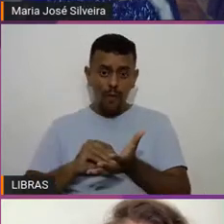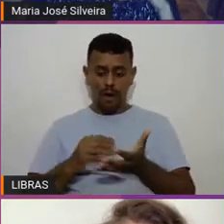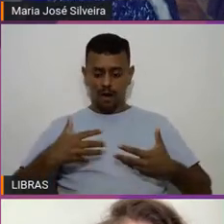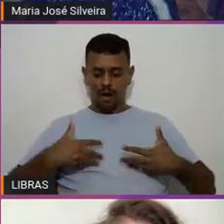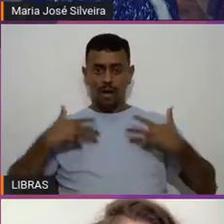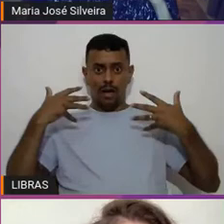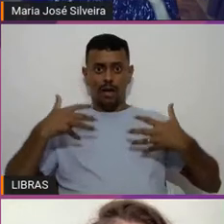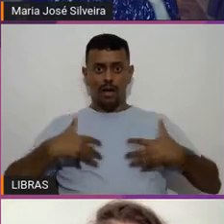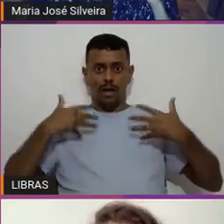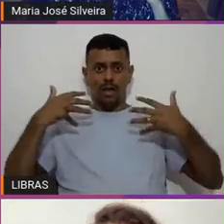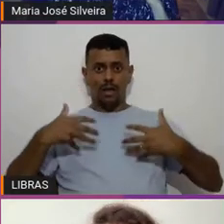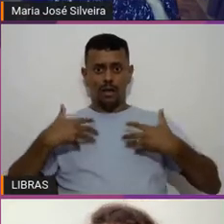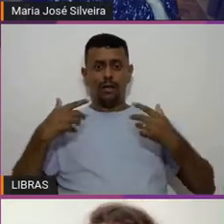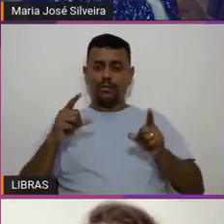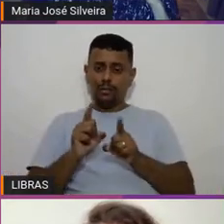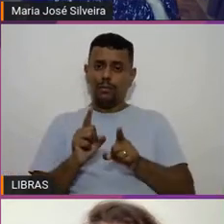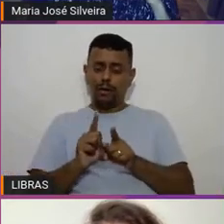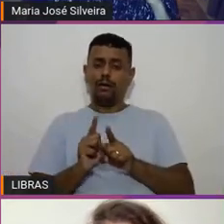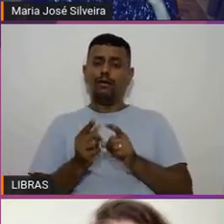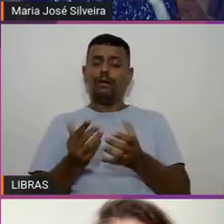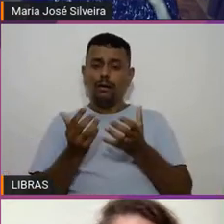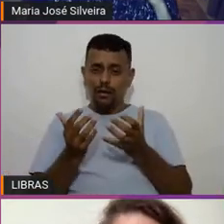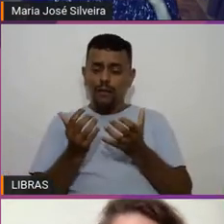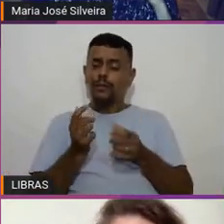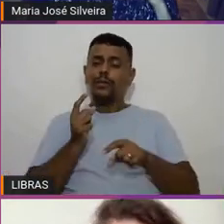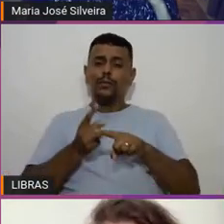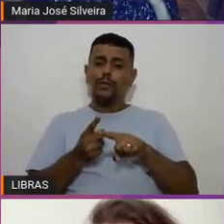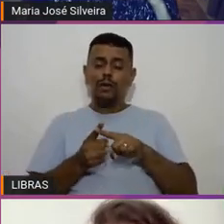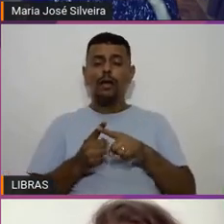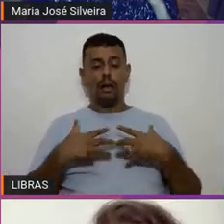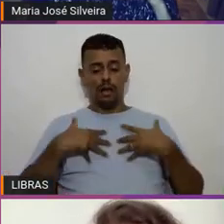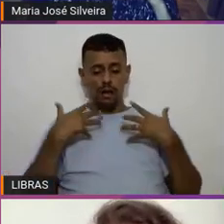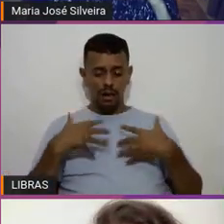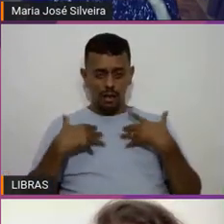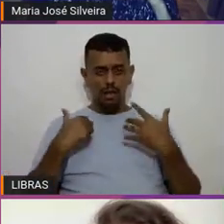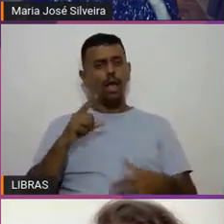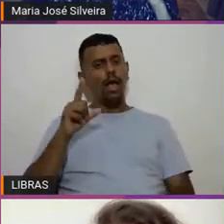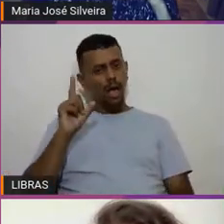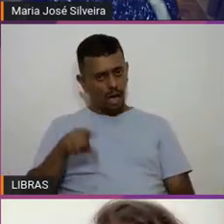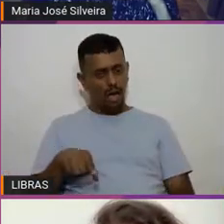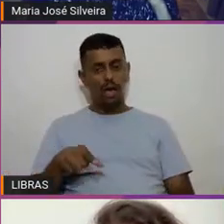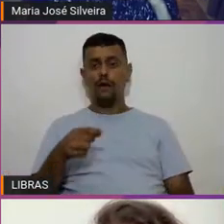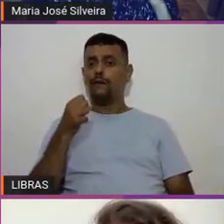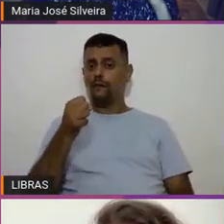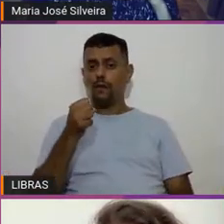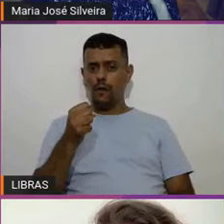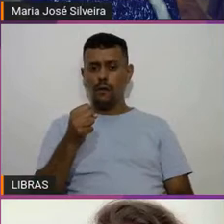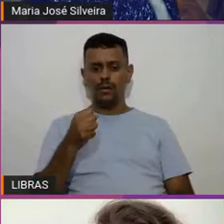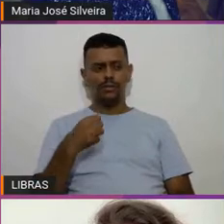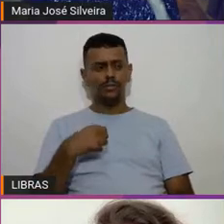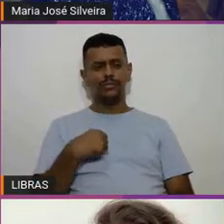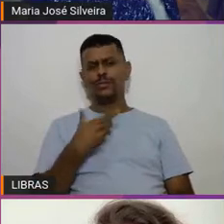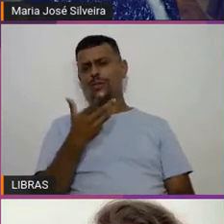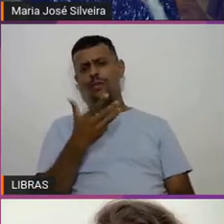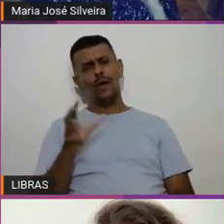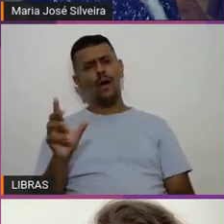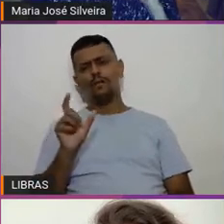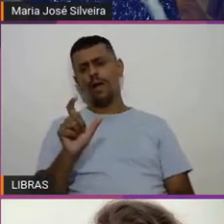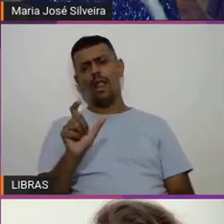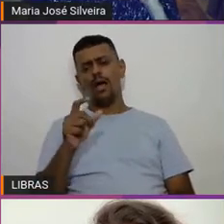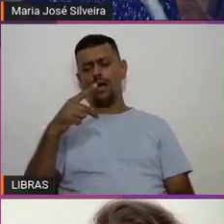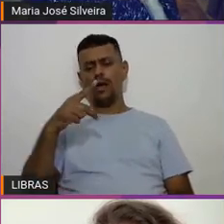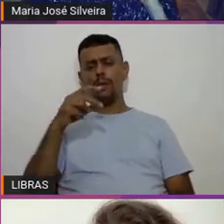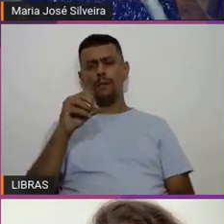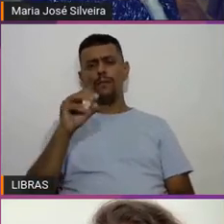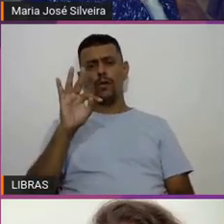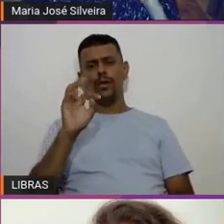que el é uma força que é uma às vezes não gosto muito de usar a palavra potência porque lá